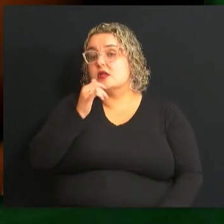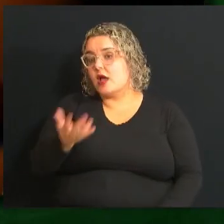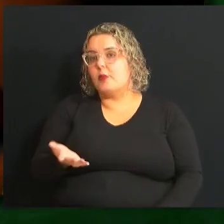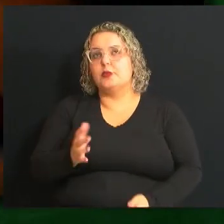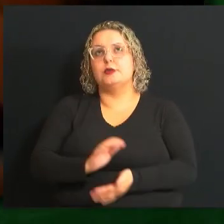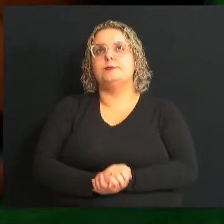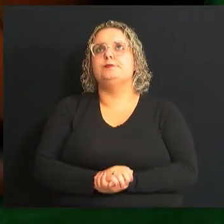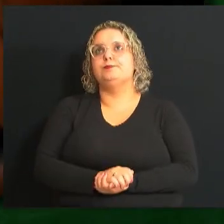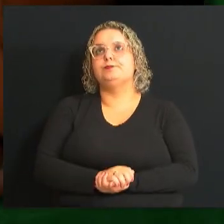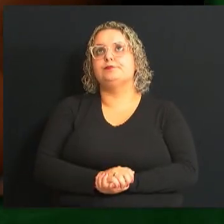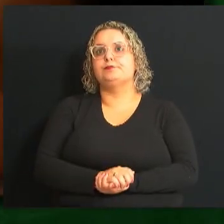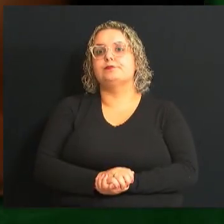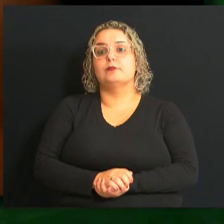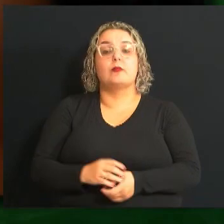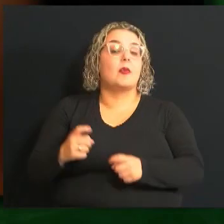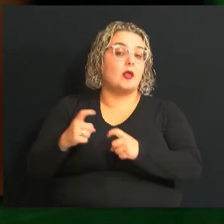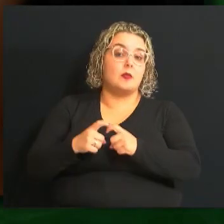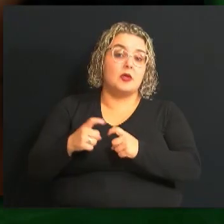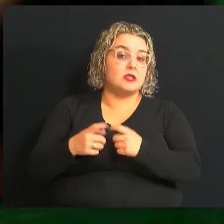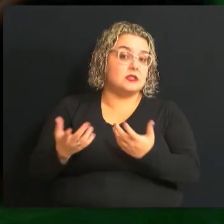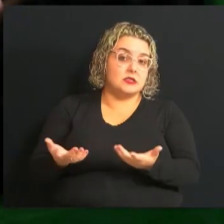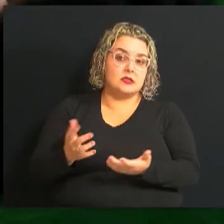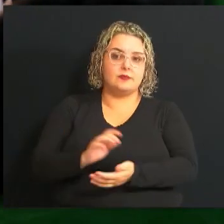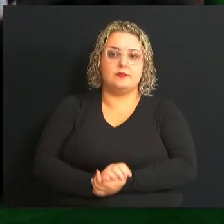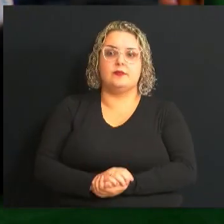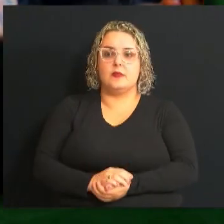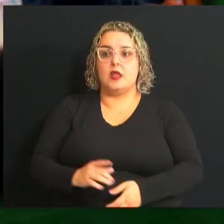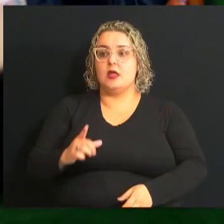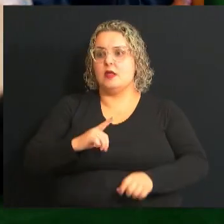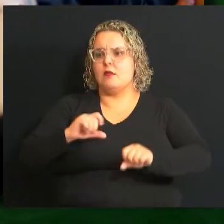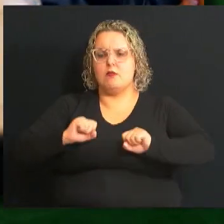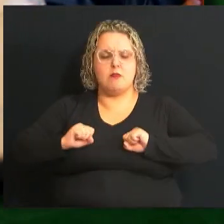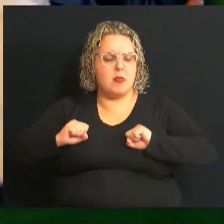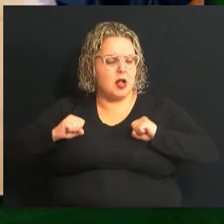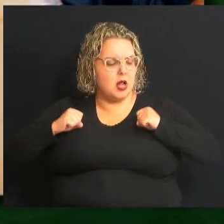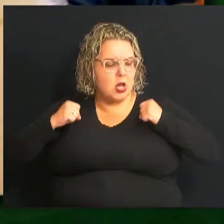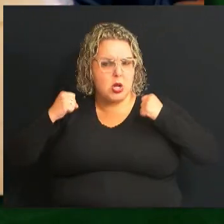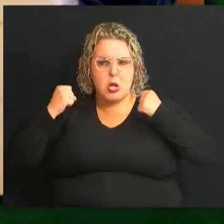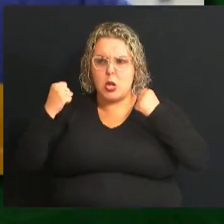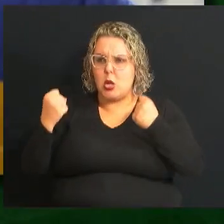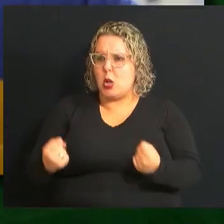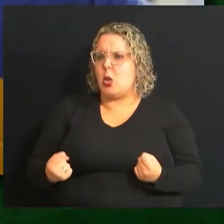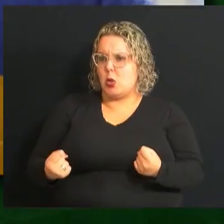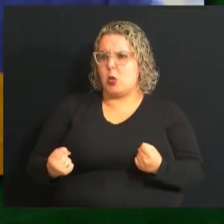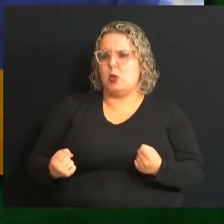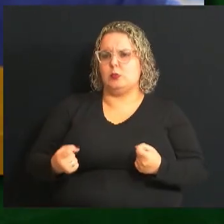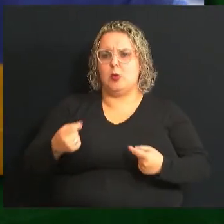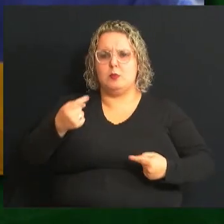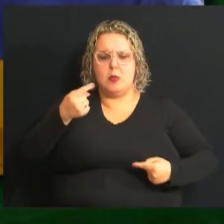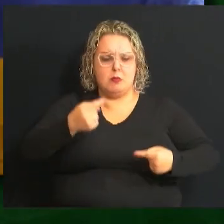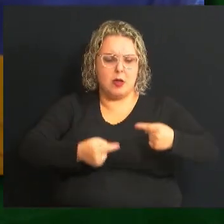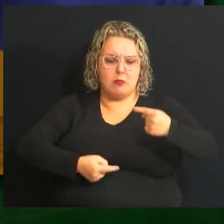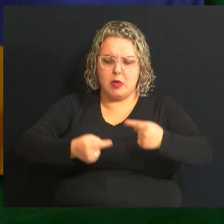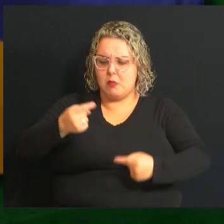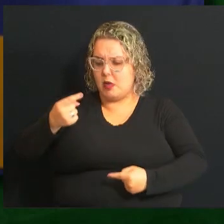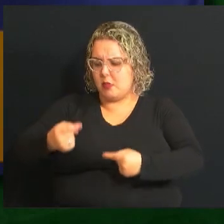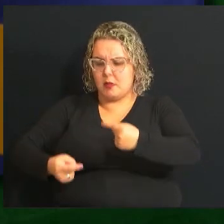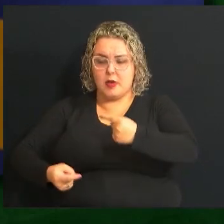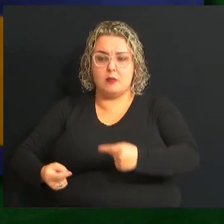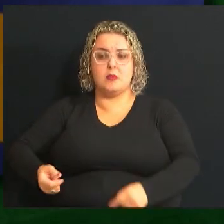a medicina, né? Então, a gente tem uma luta muito grande, né, uma disputa muito grande pelos